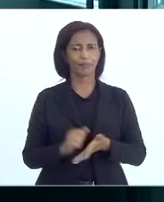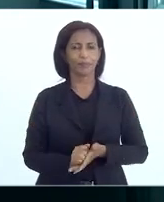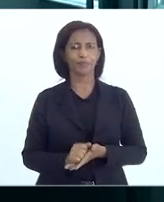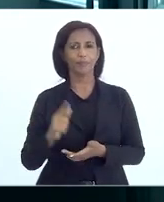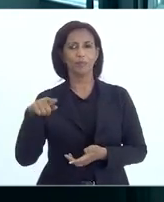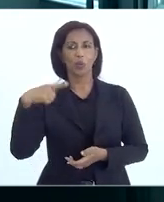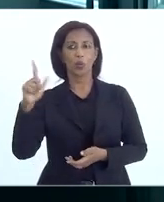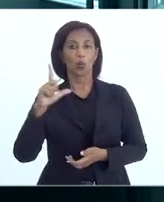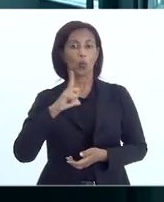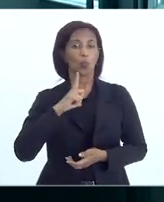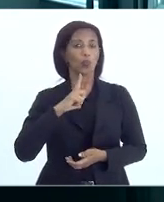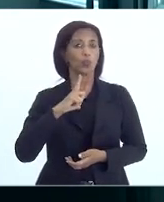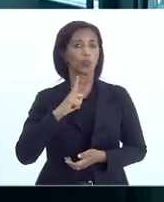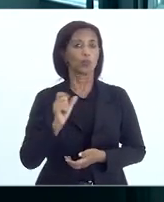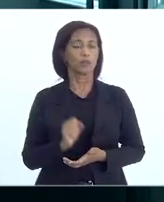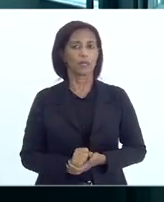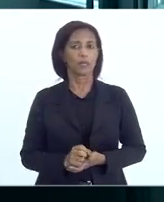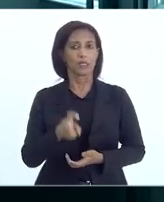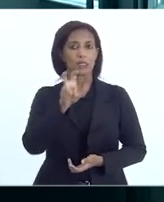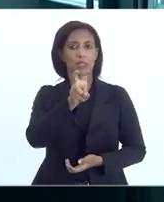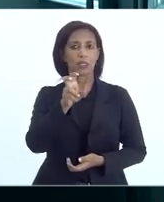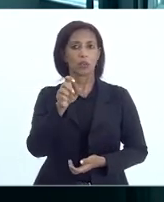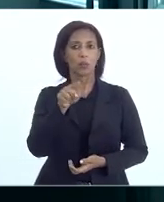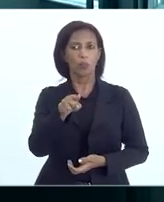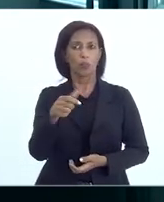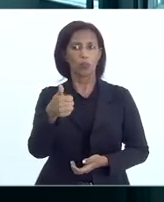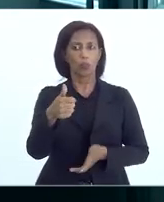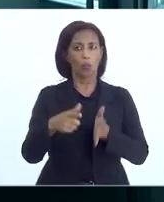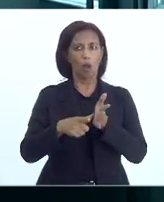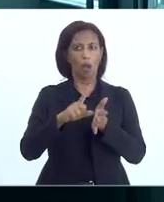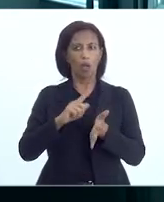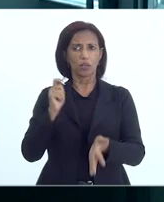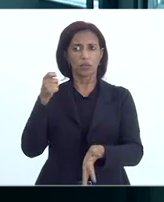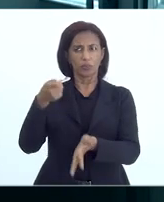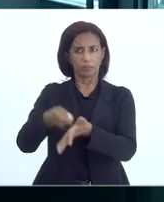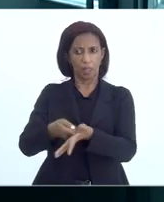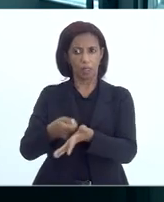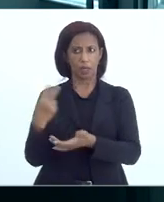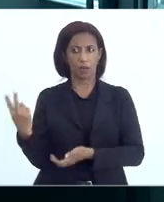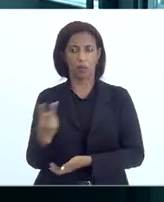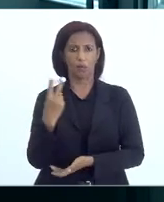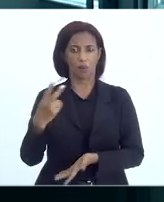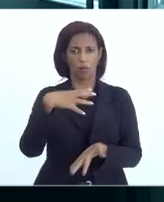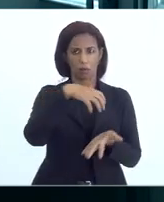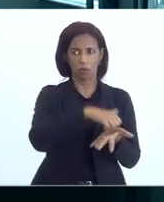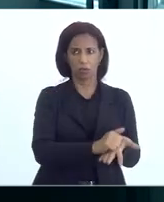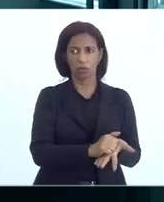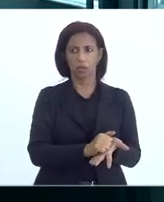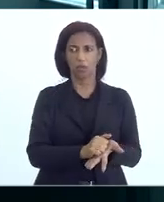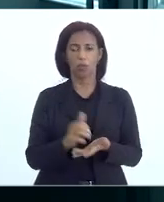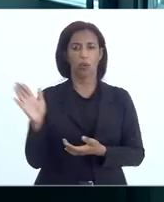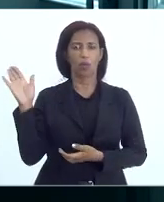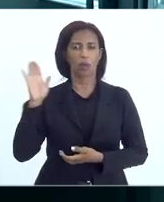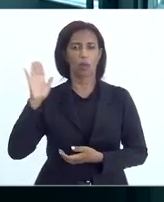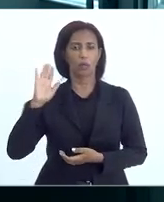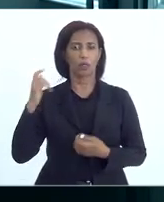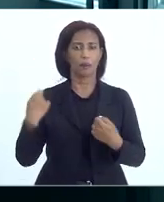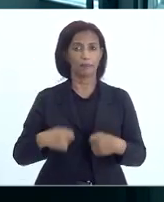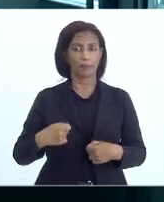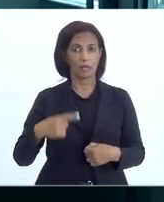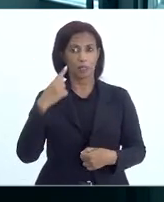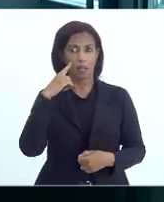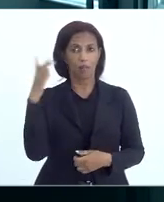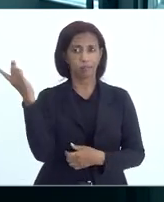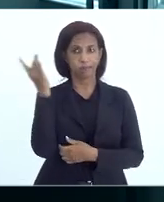no outro ele fala o seguinte 5.1 antes de efetuar o pagamento do valor de inscrição o candidato deverá